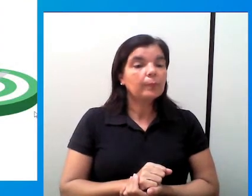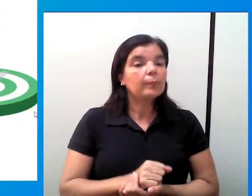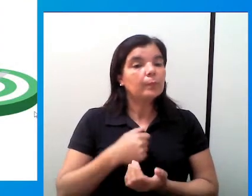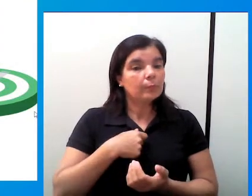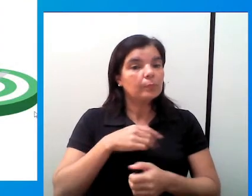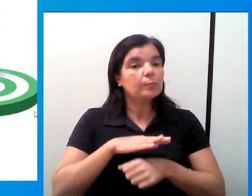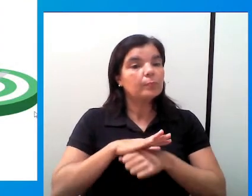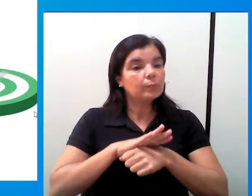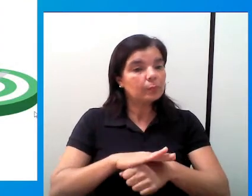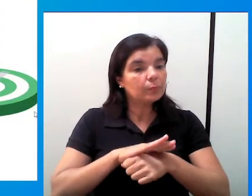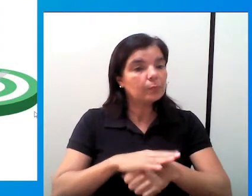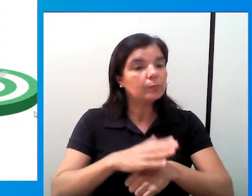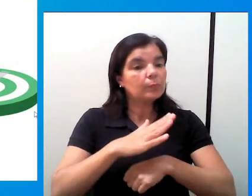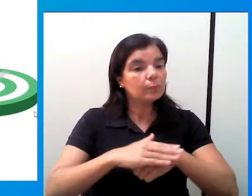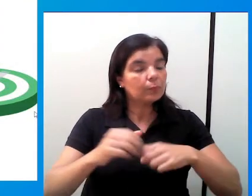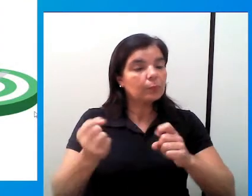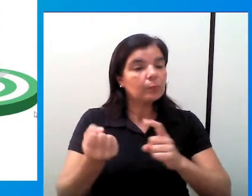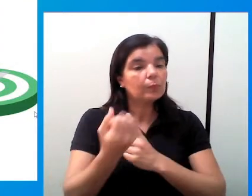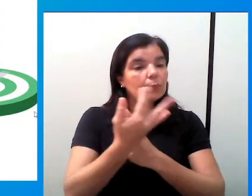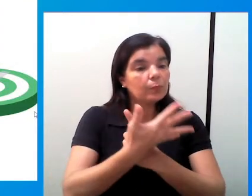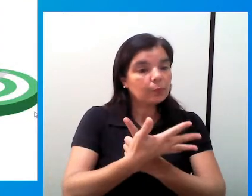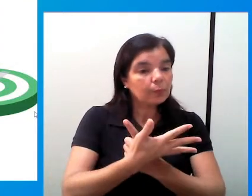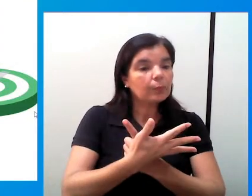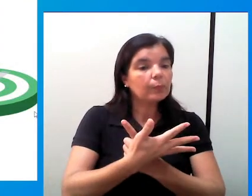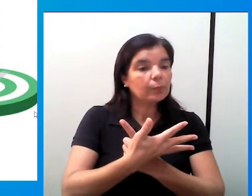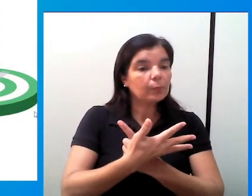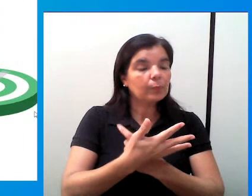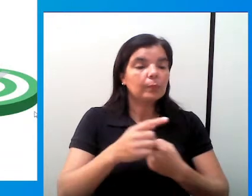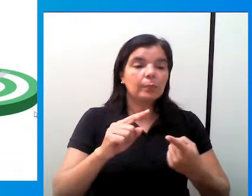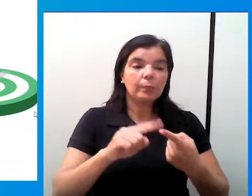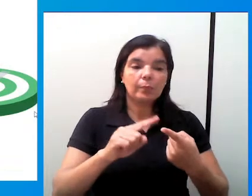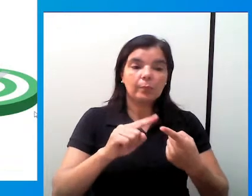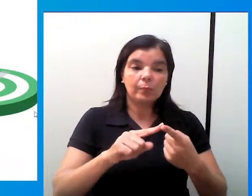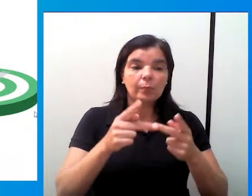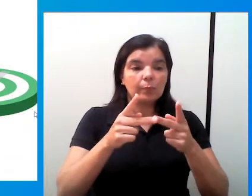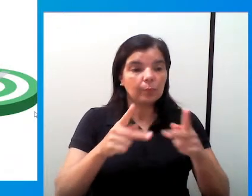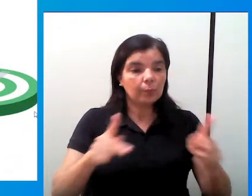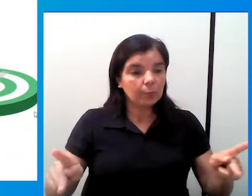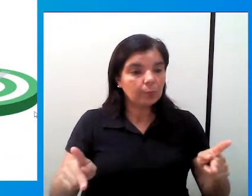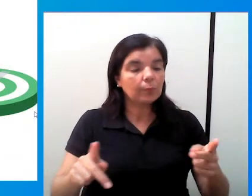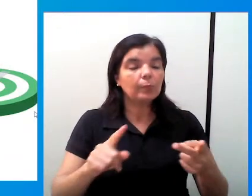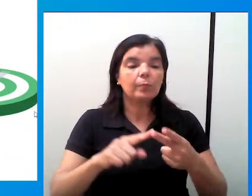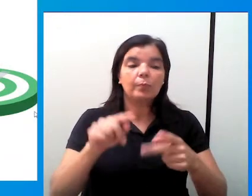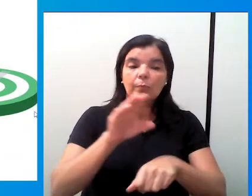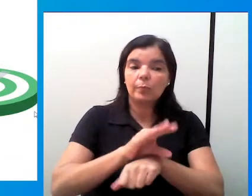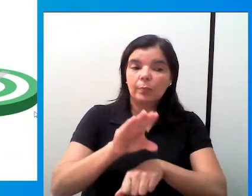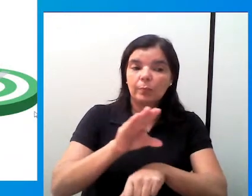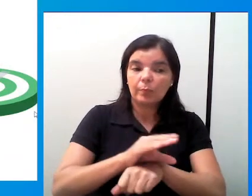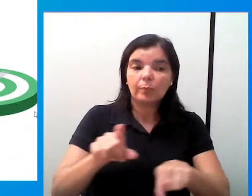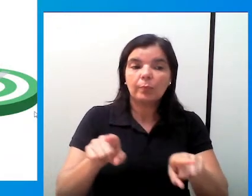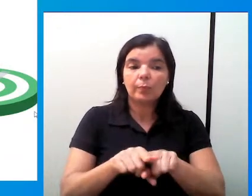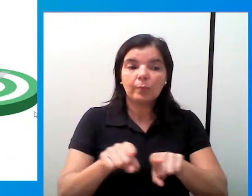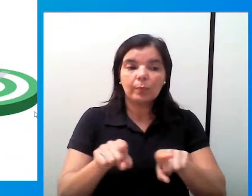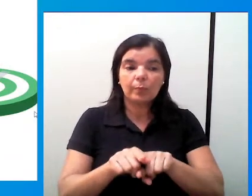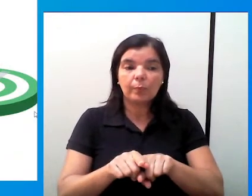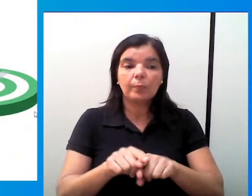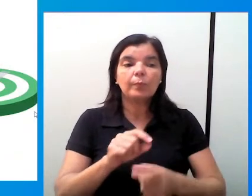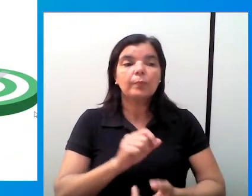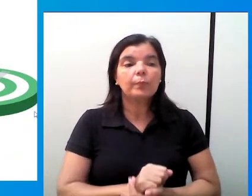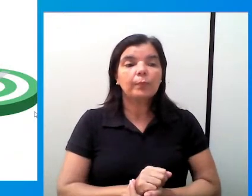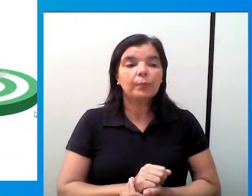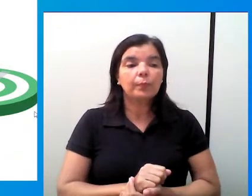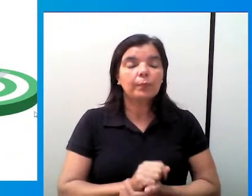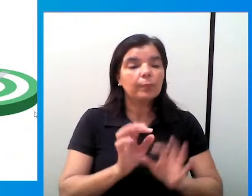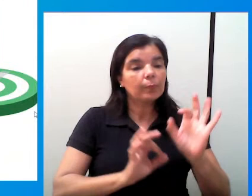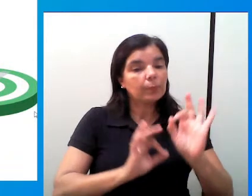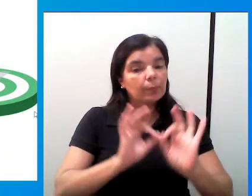efetiva a extensão, seja a partir de programas e projetos, eventos e cursos, mas também através de